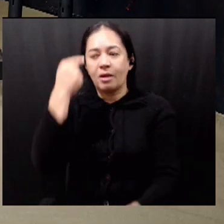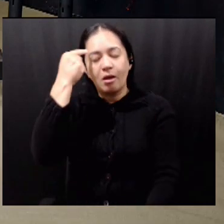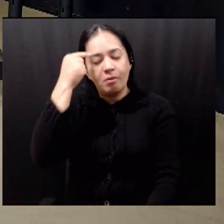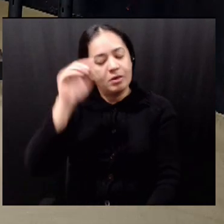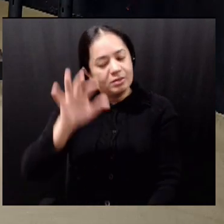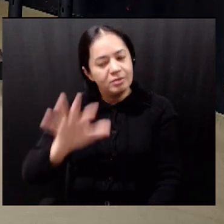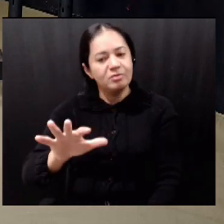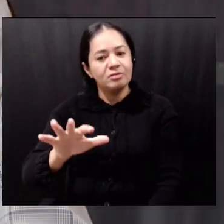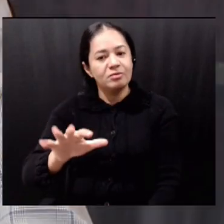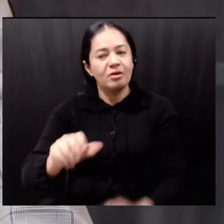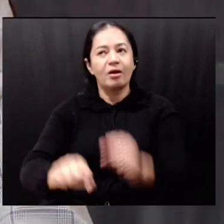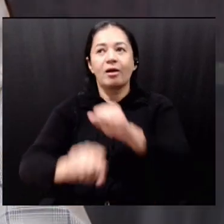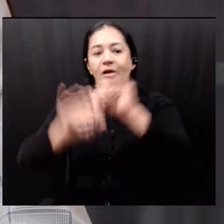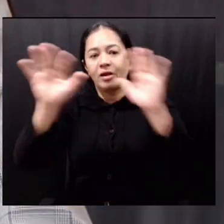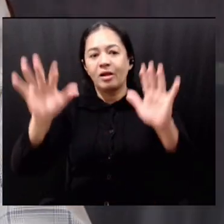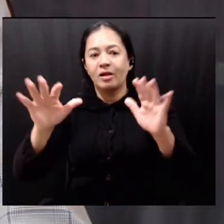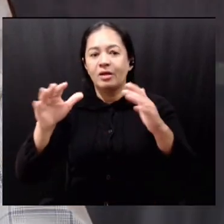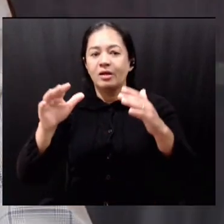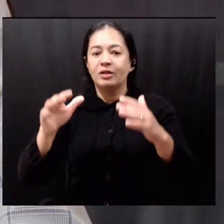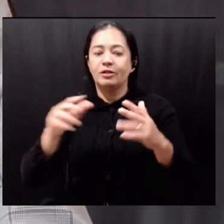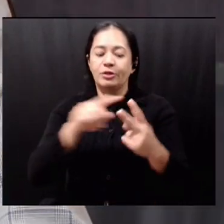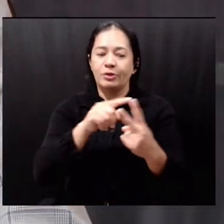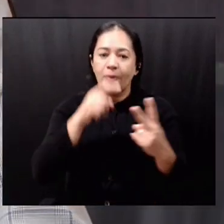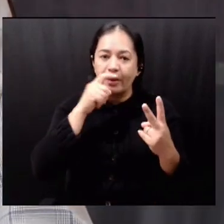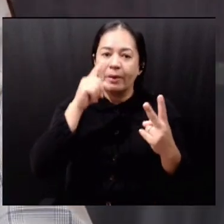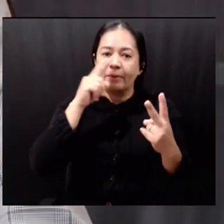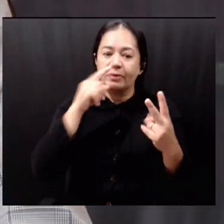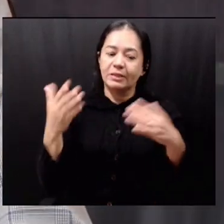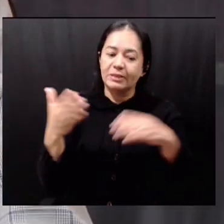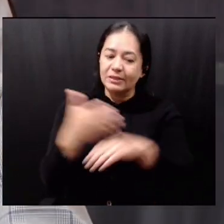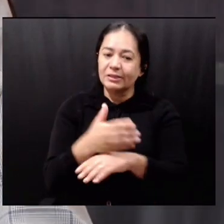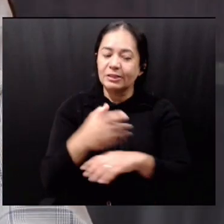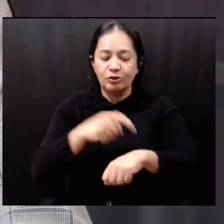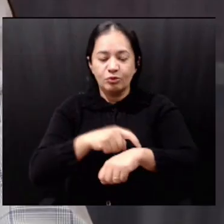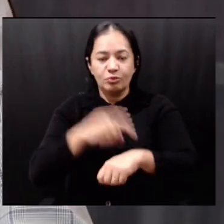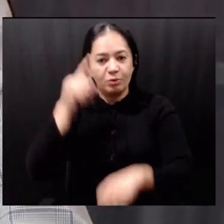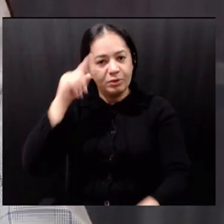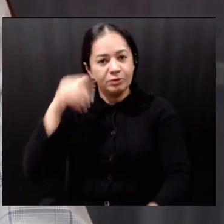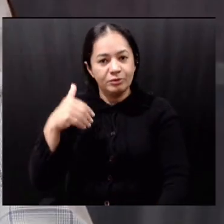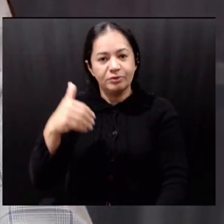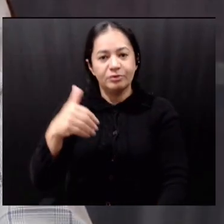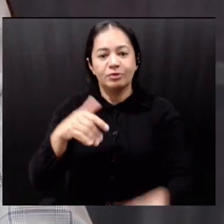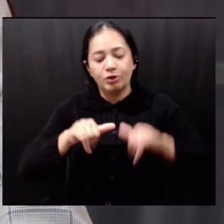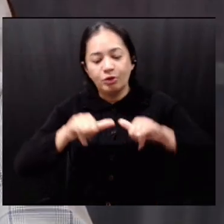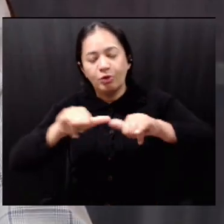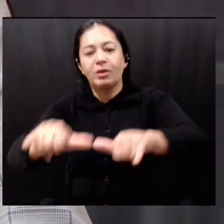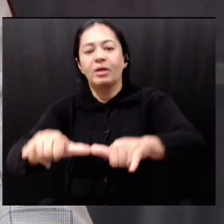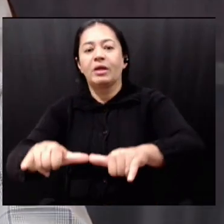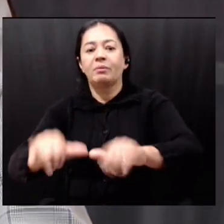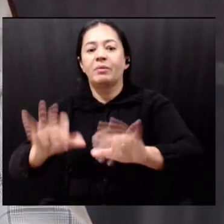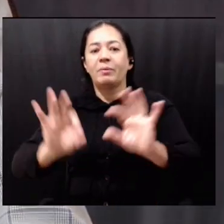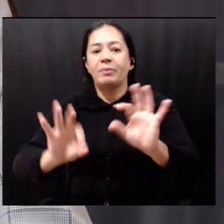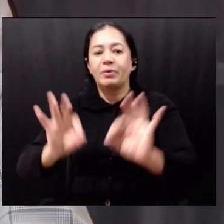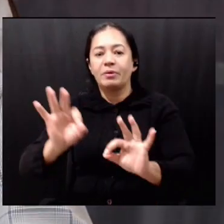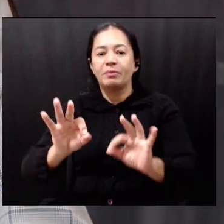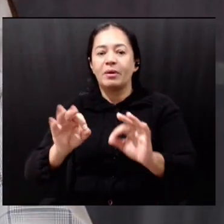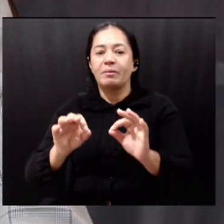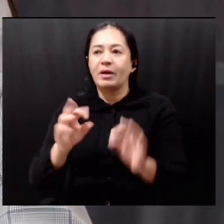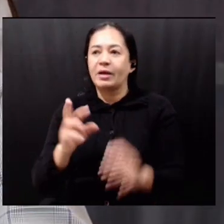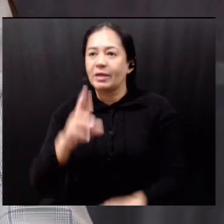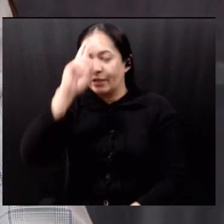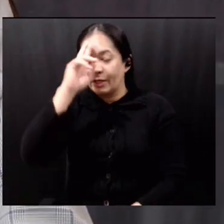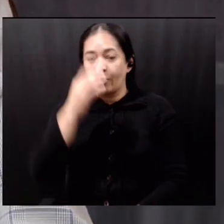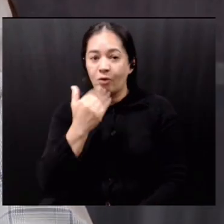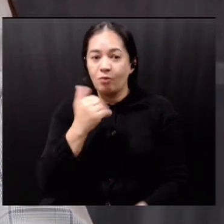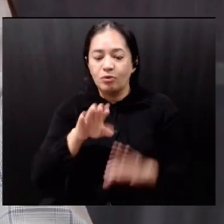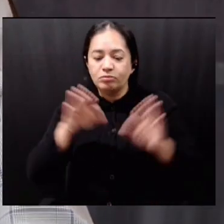um desgaste ali dos pais para inserir essa criança ali nos momentos do dia a dia, do mercado, para preparar ali um almoço, uma mesa de jantar, mas quanto mais você inclui,